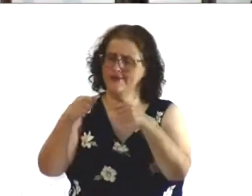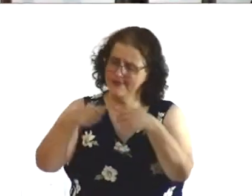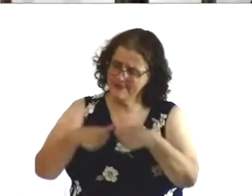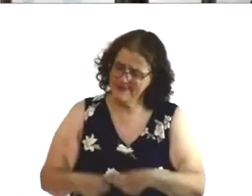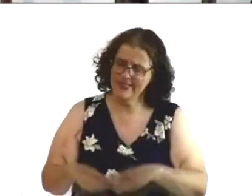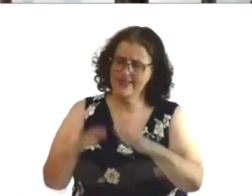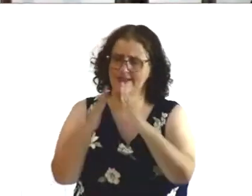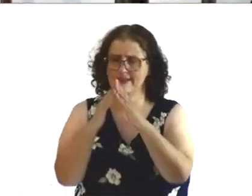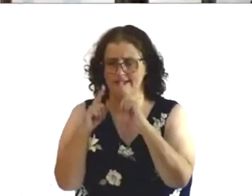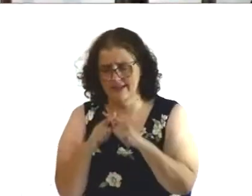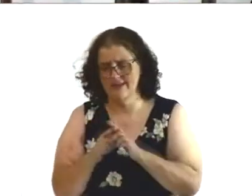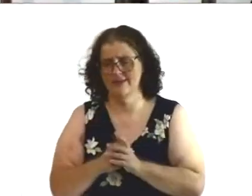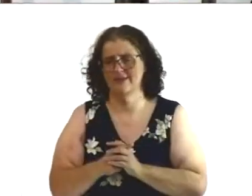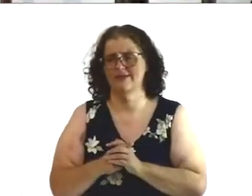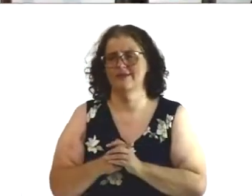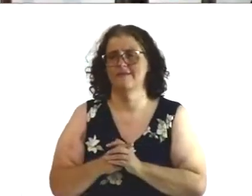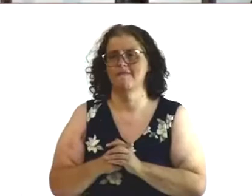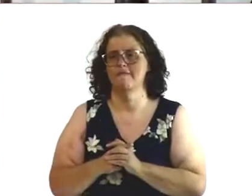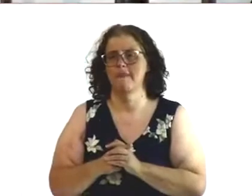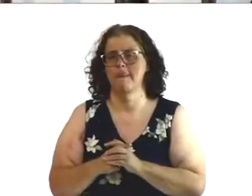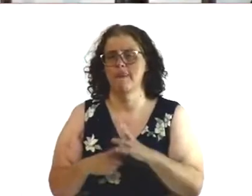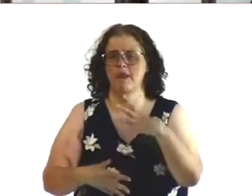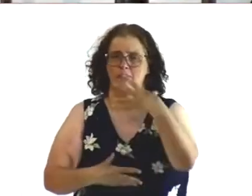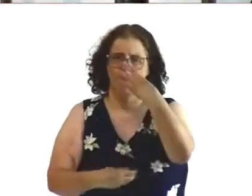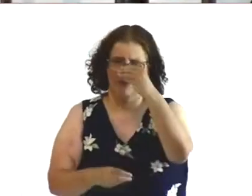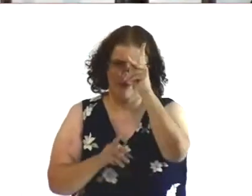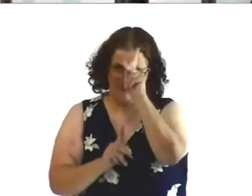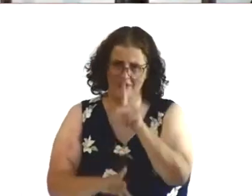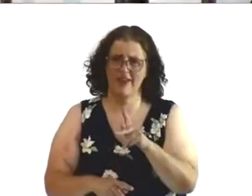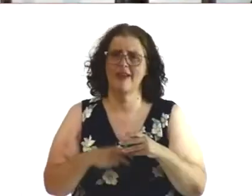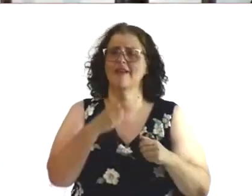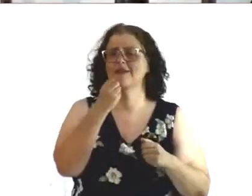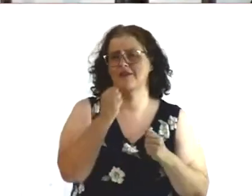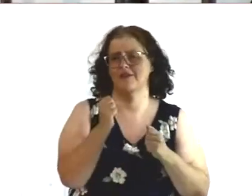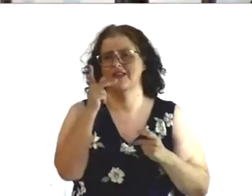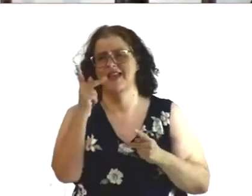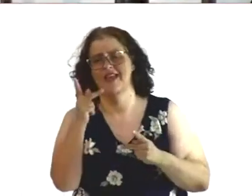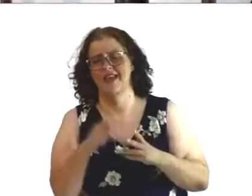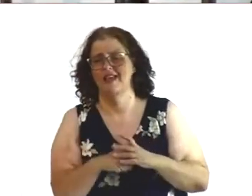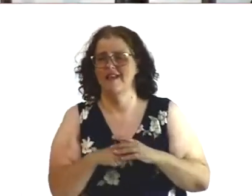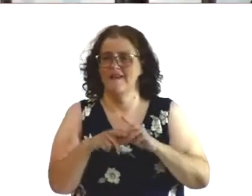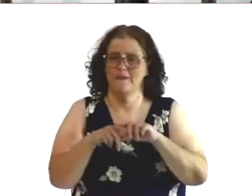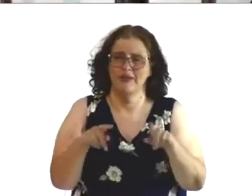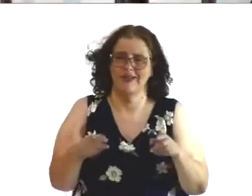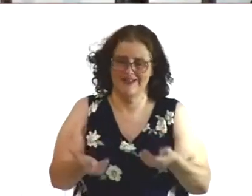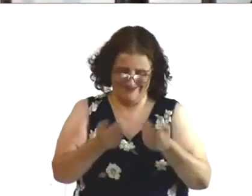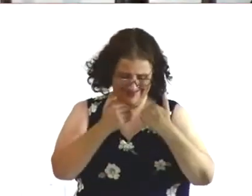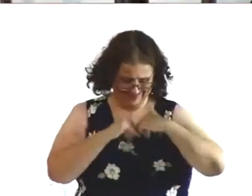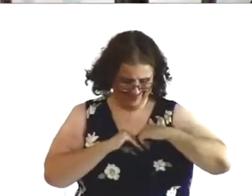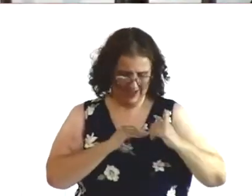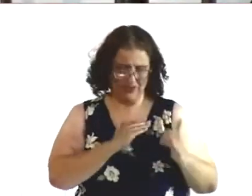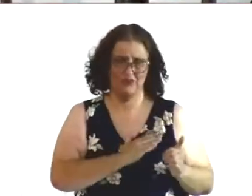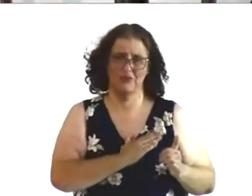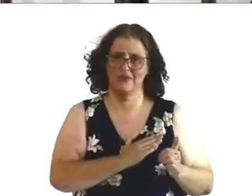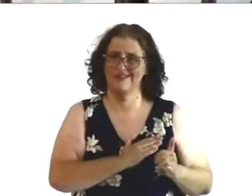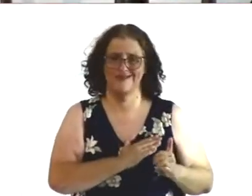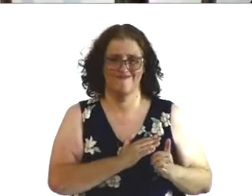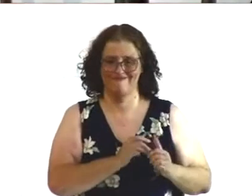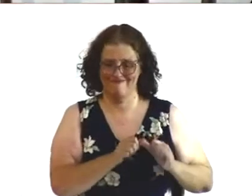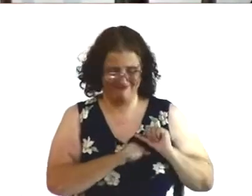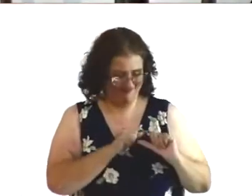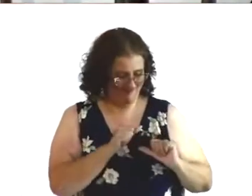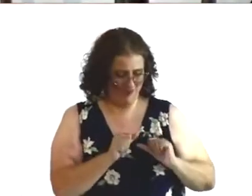falsidade, em alguma medida é até uma hipocrisia, porque isso pode aparentar para pessoas que somos alguma